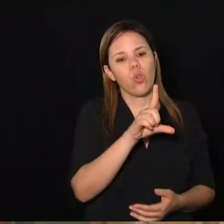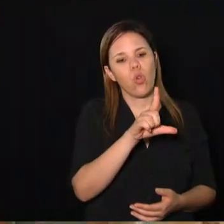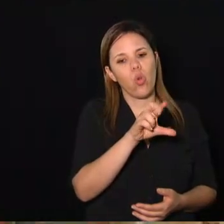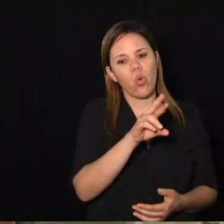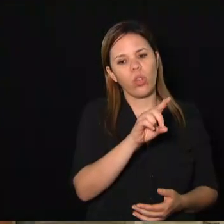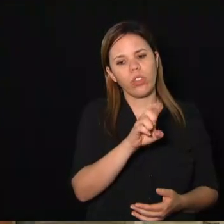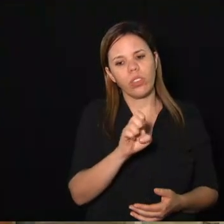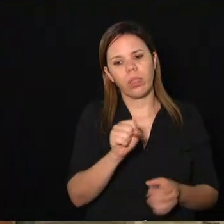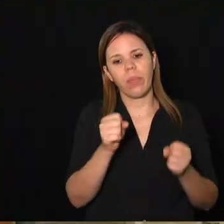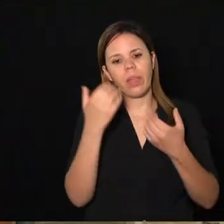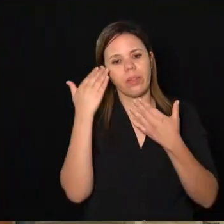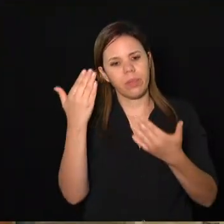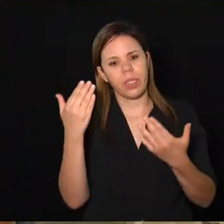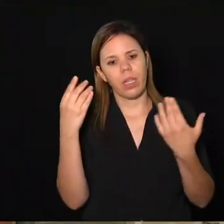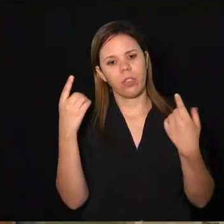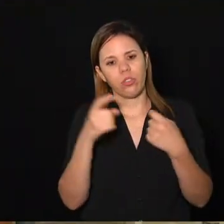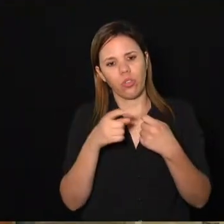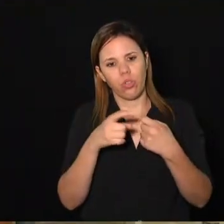obrigado doutor